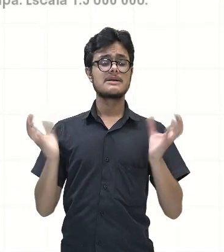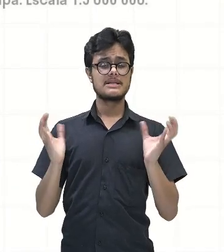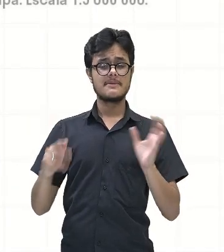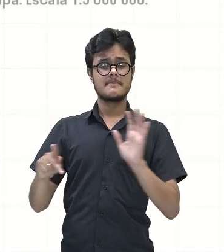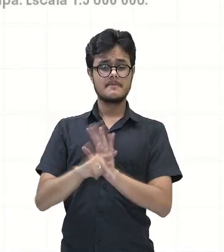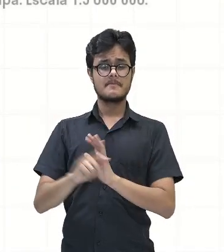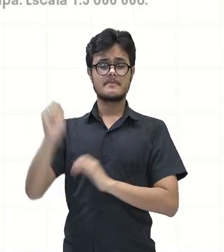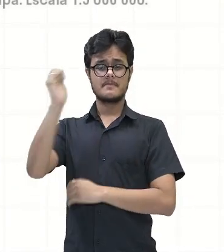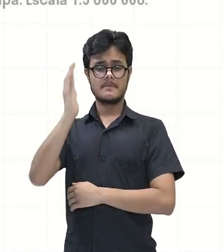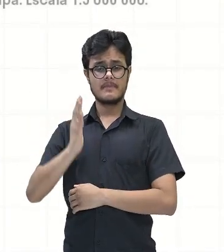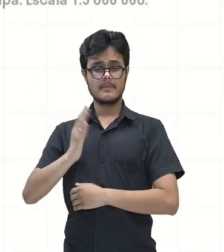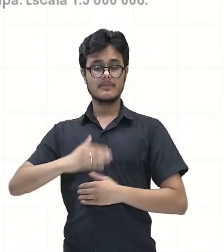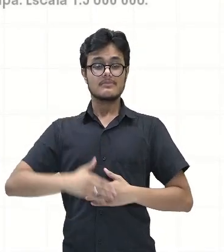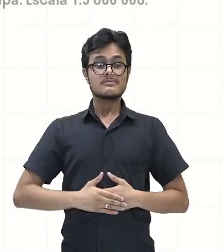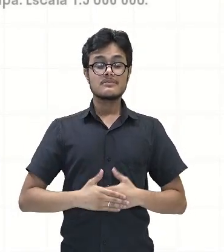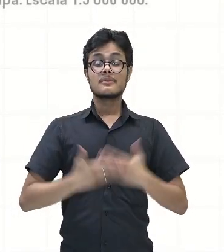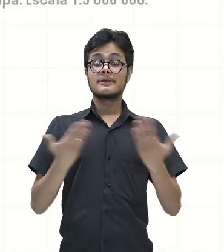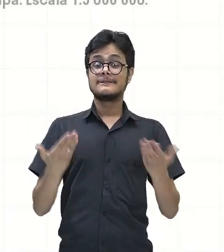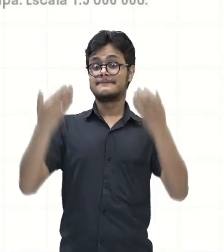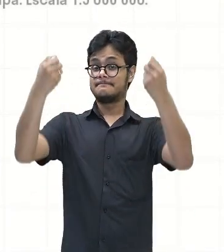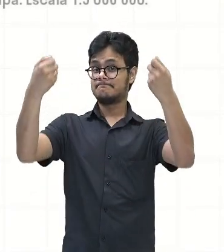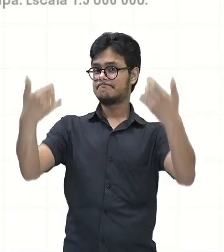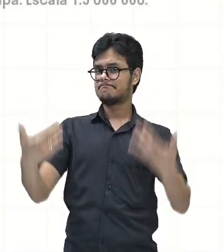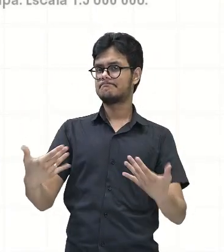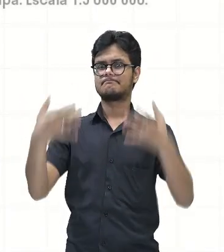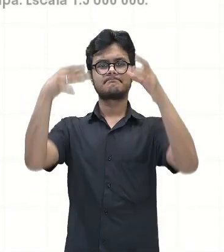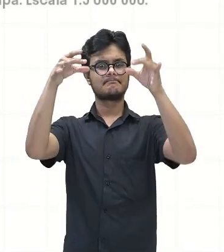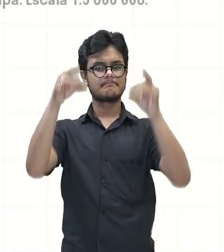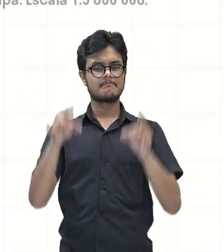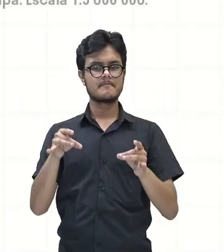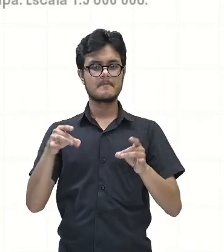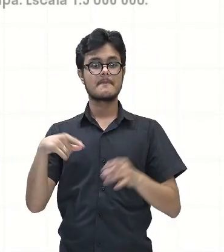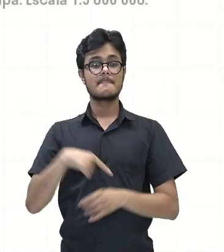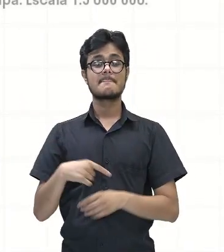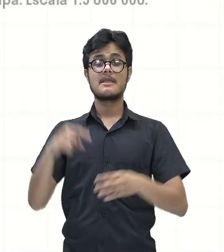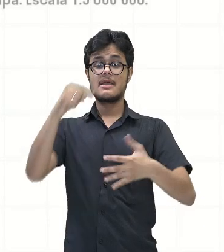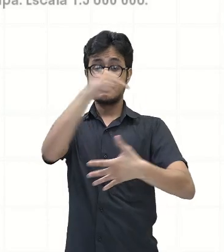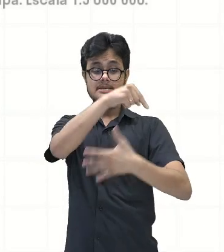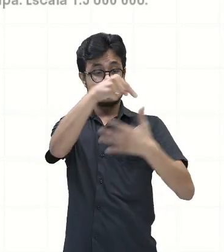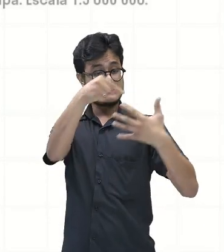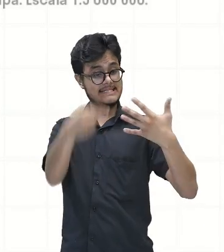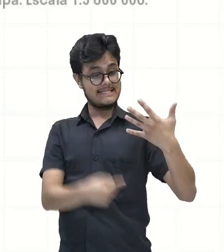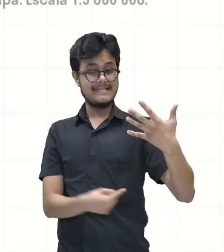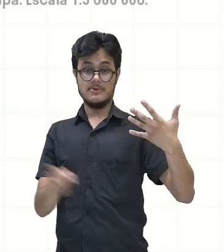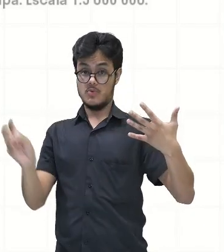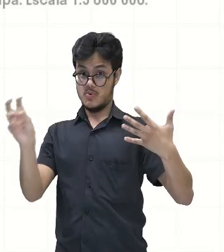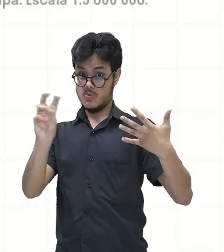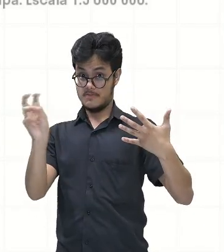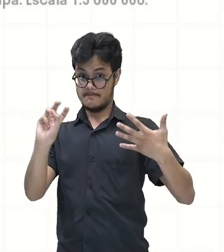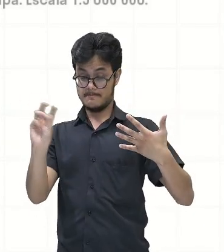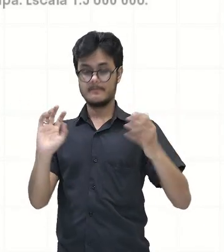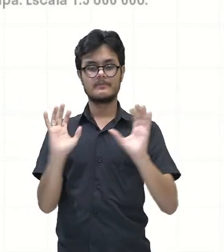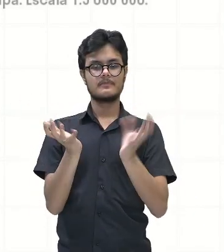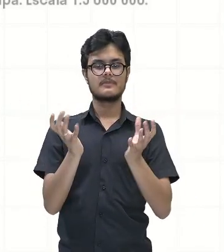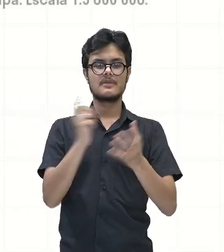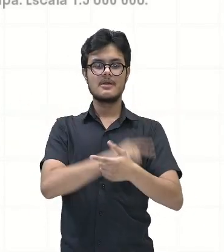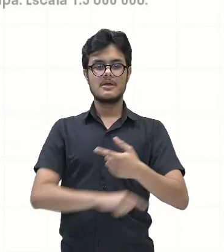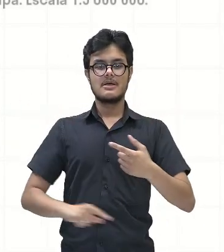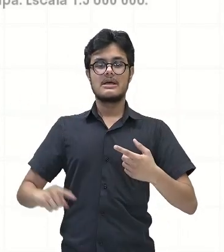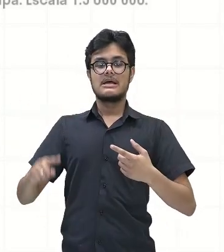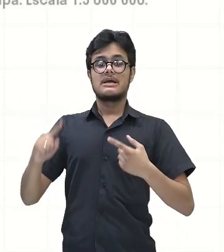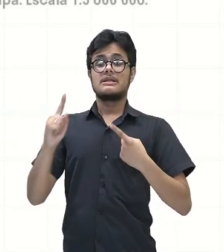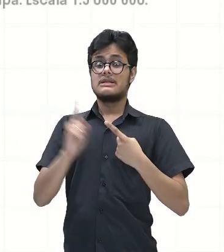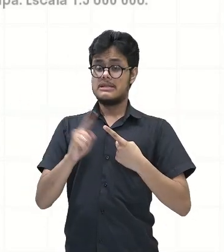Brasil. Então, a classificação ela é dividida aqui em 5 tipos de clima. Então, eu tenho aqui o